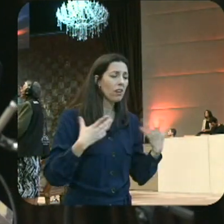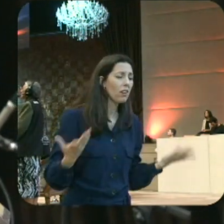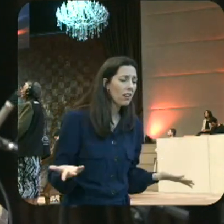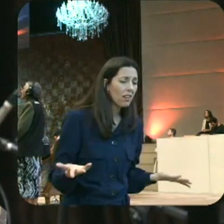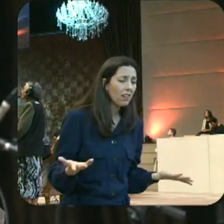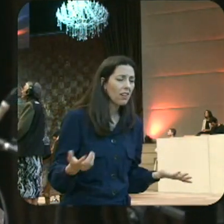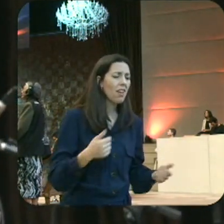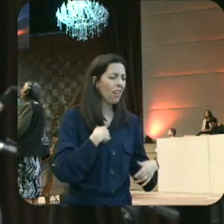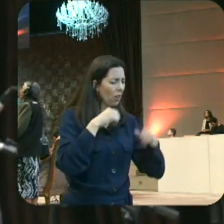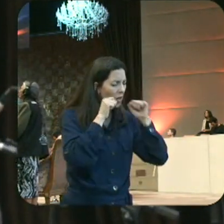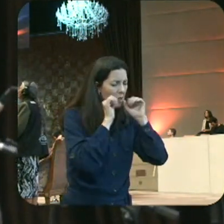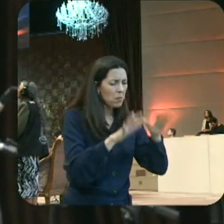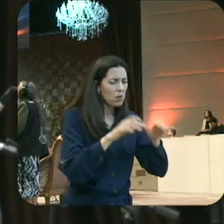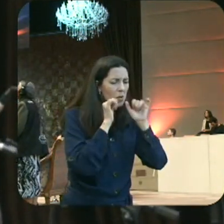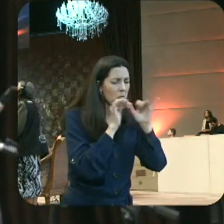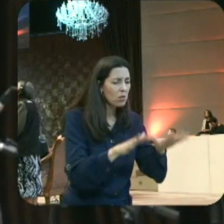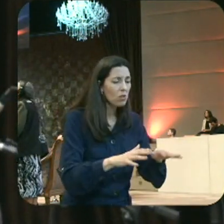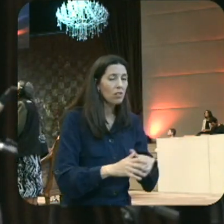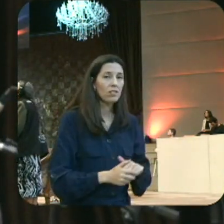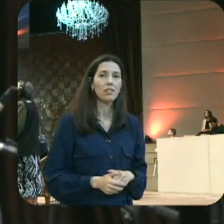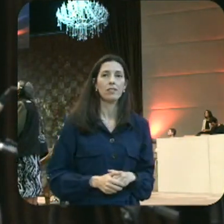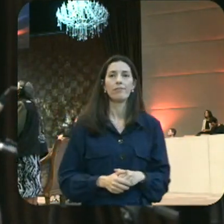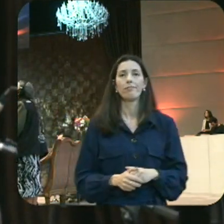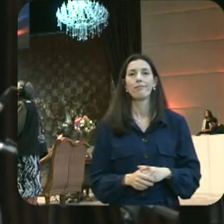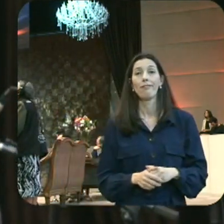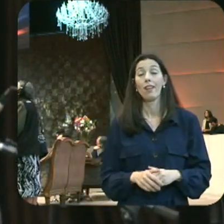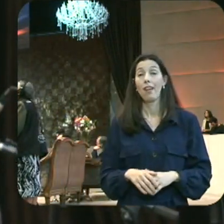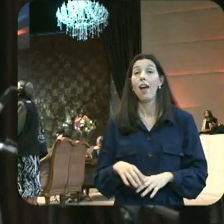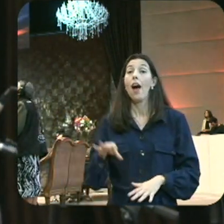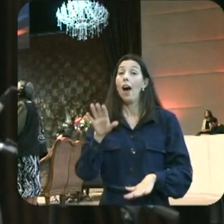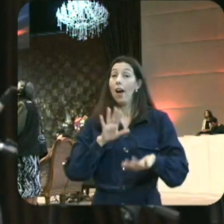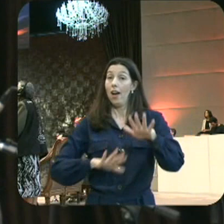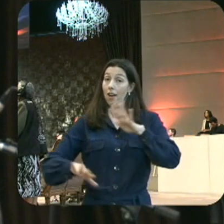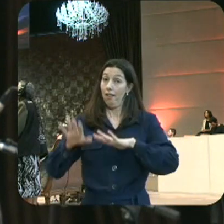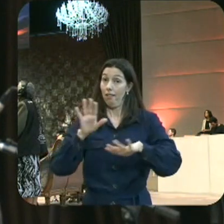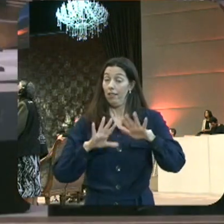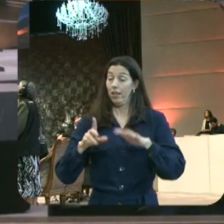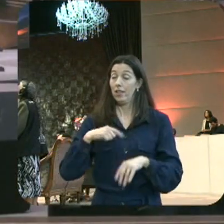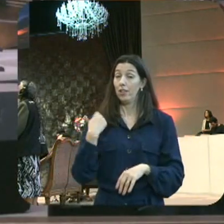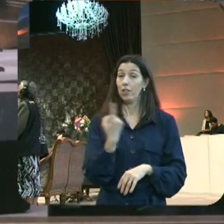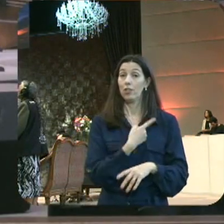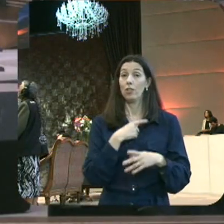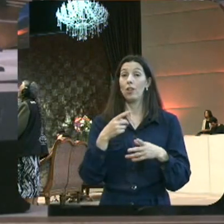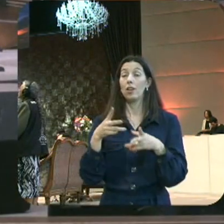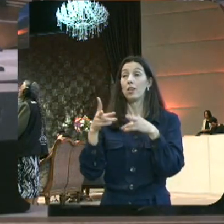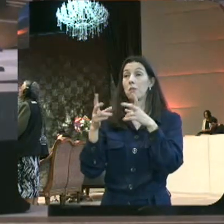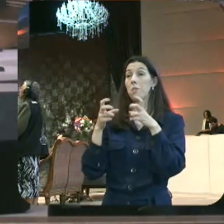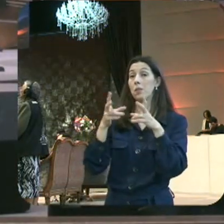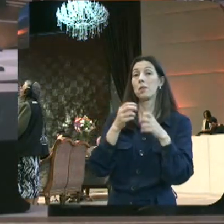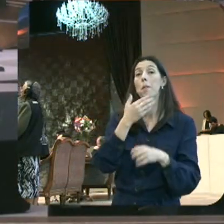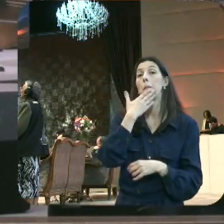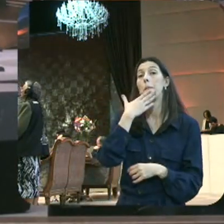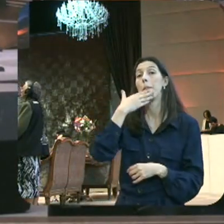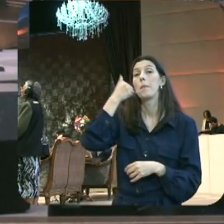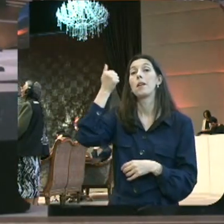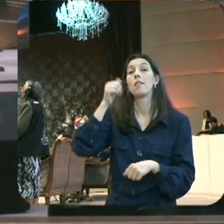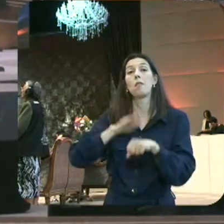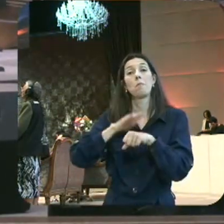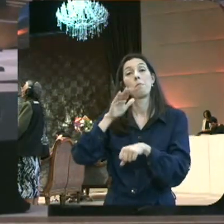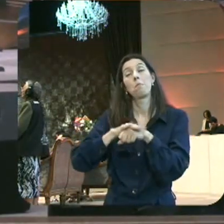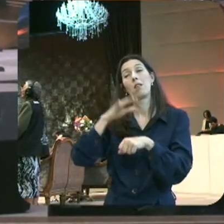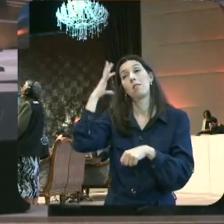o aplauso de alguém mais importante do que o reconhecimento de Deus, um lazer